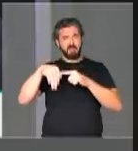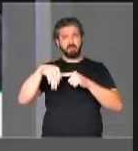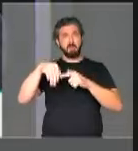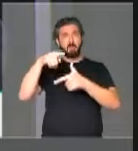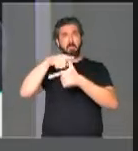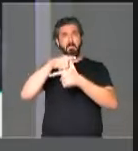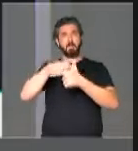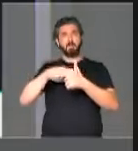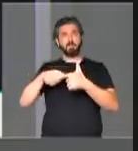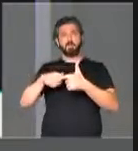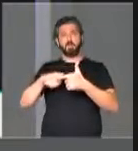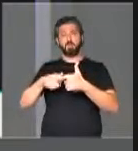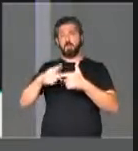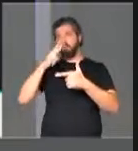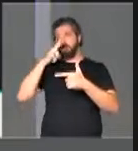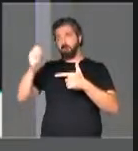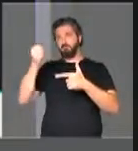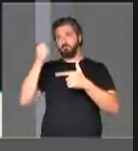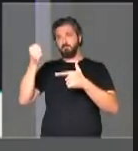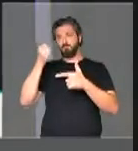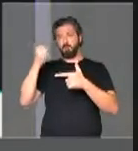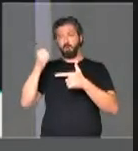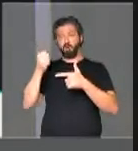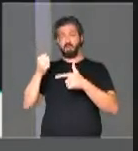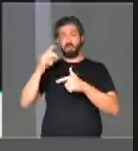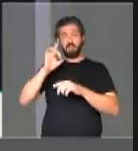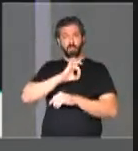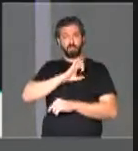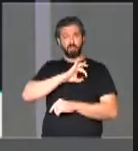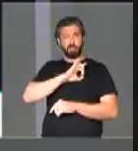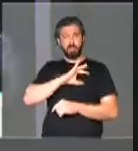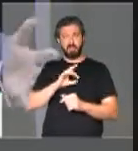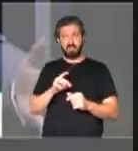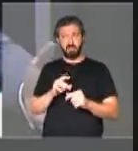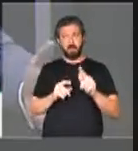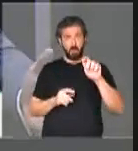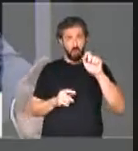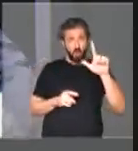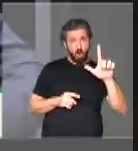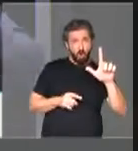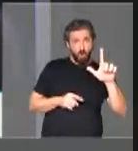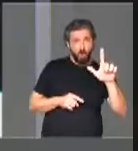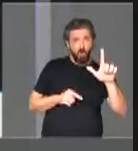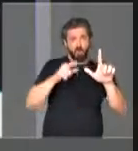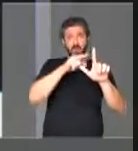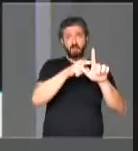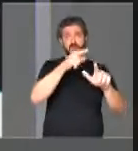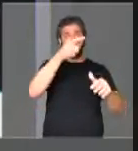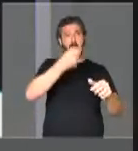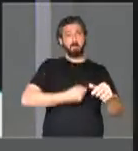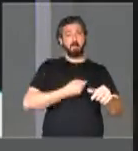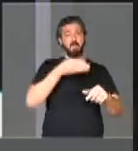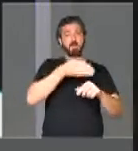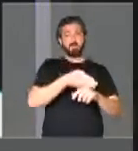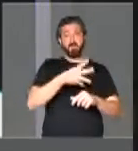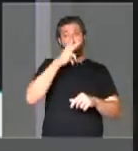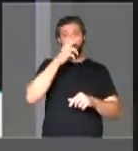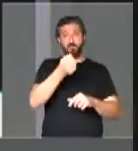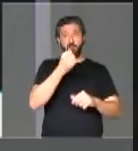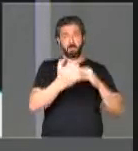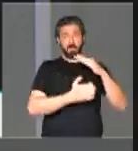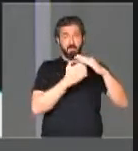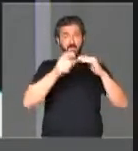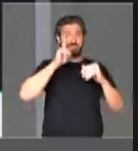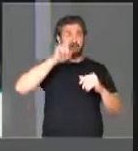a participação enorme do capital chileno, é a Gol, que tem uma participação enorme